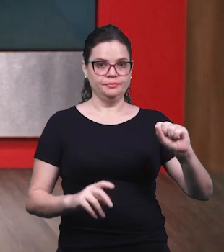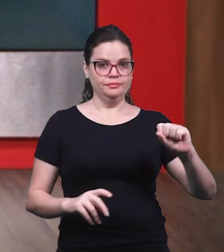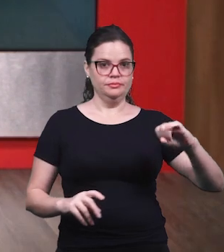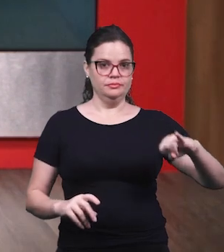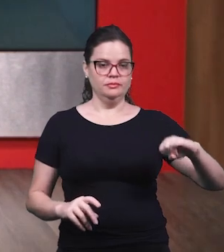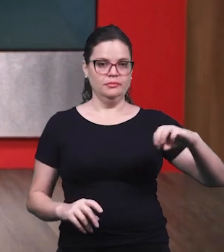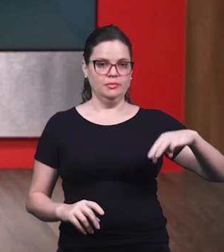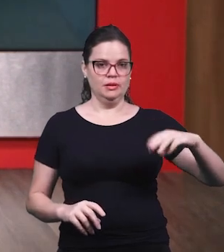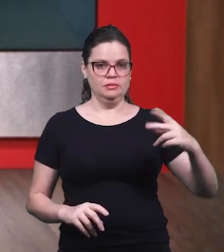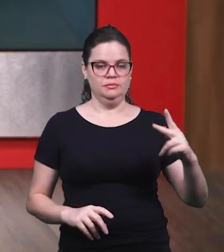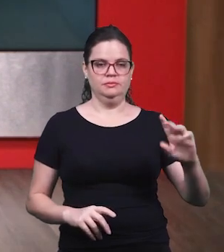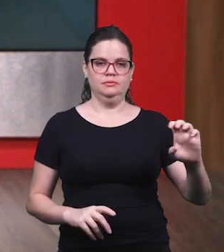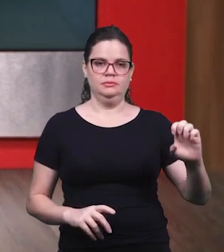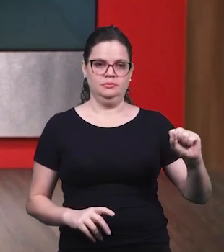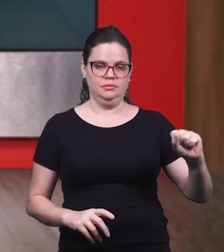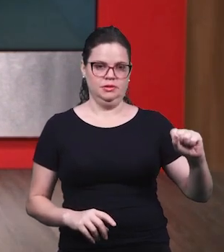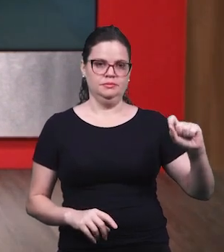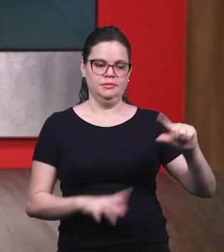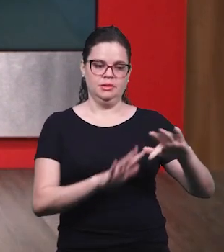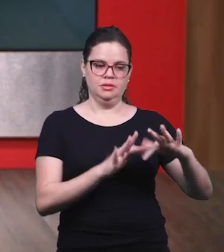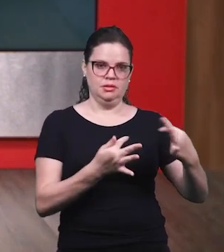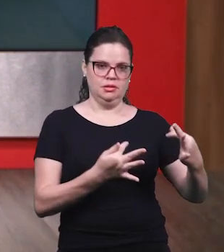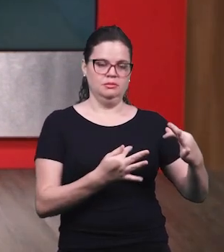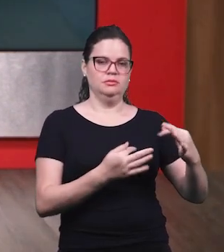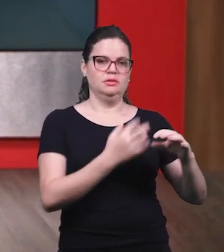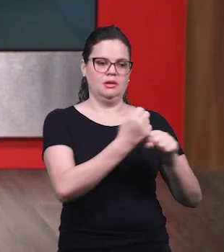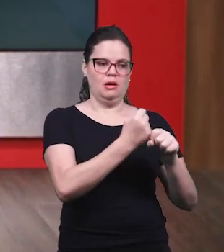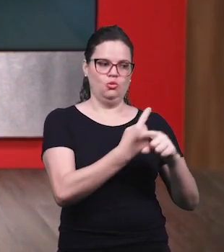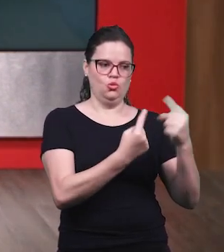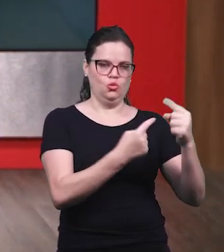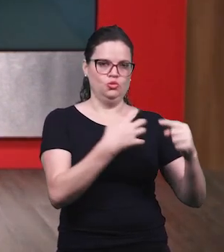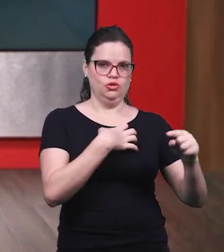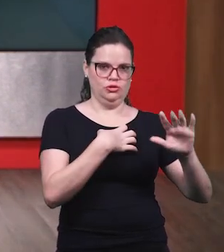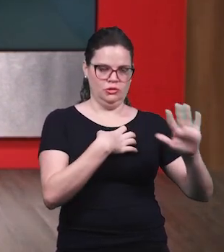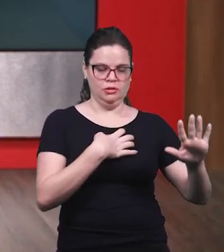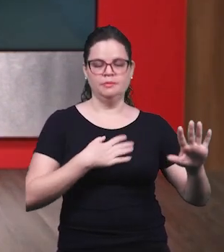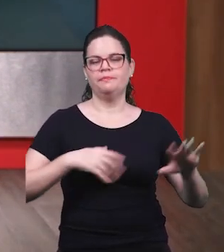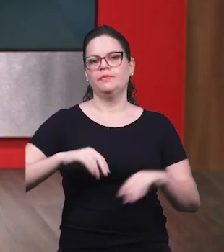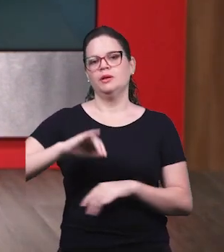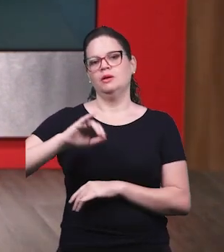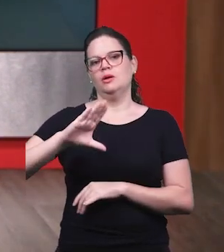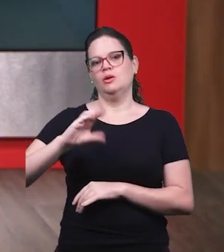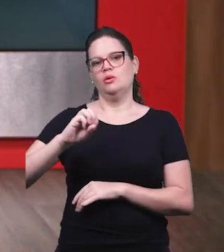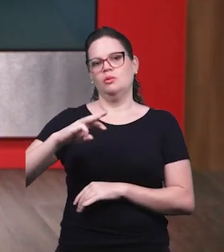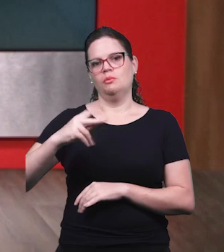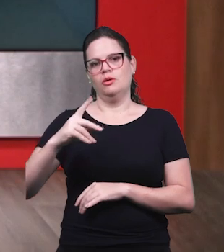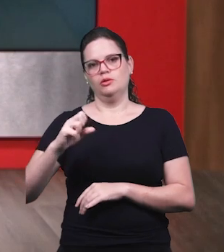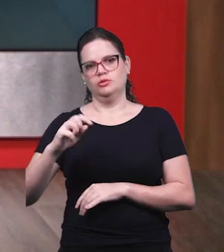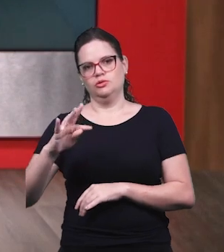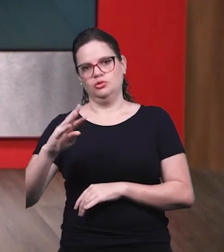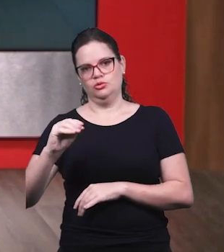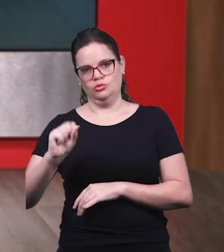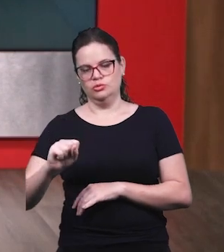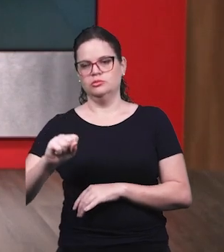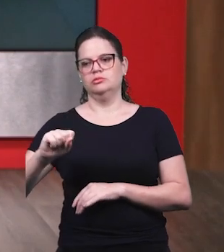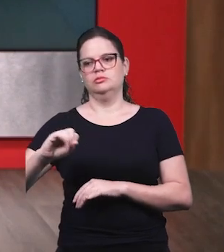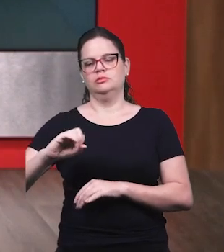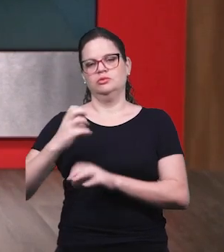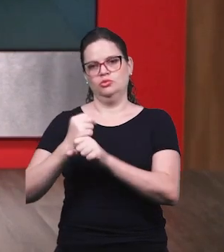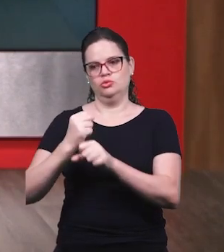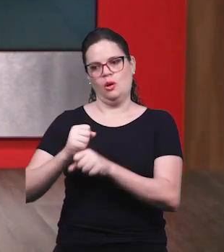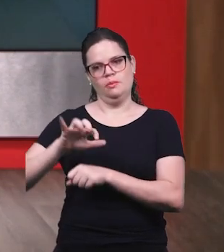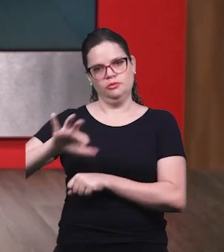é bastante diferente. Também vamos alertar sobre o desperdício de dinheiro,